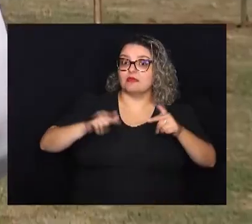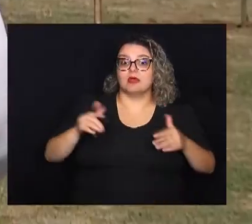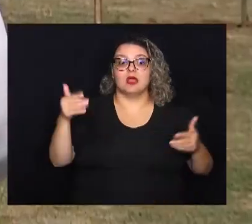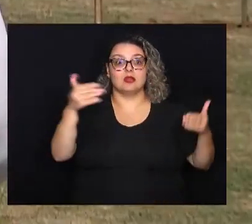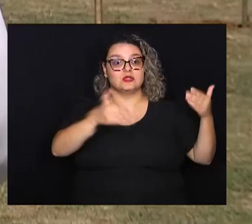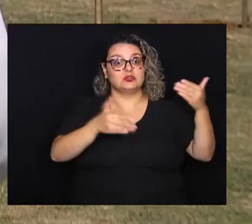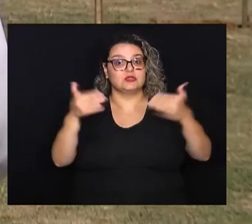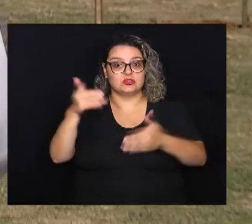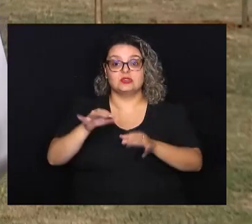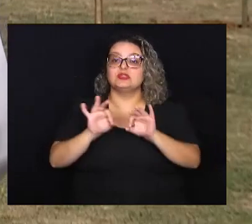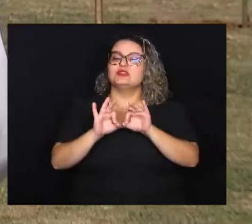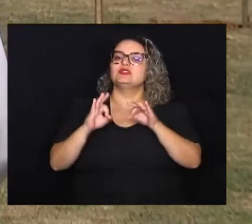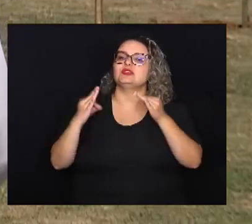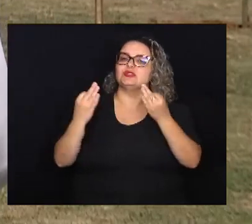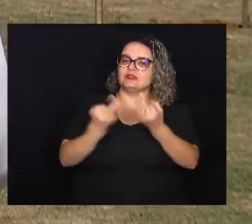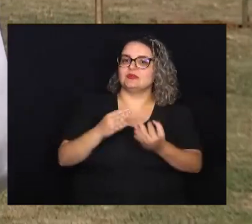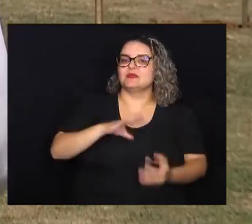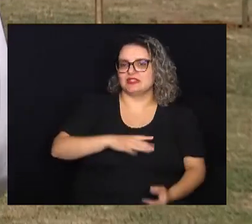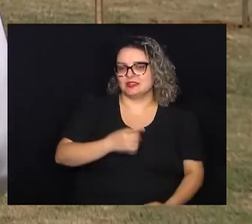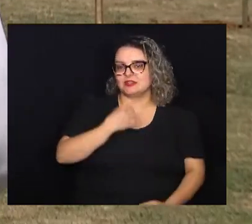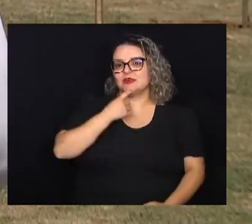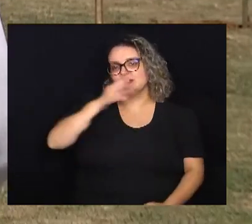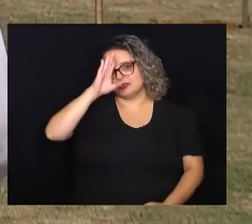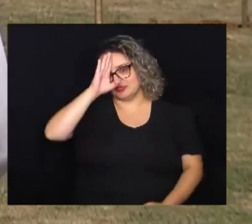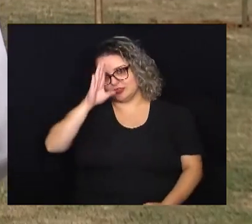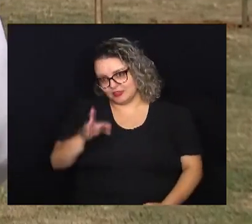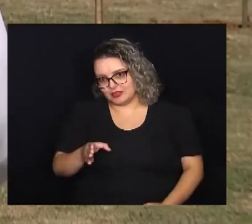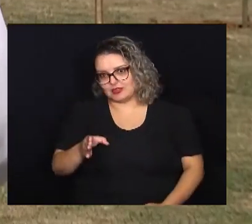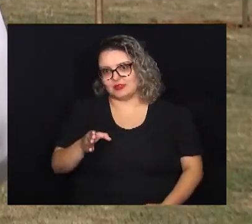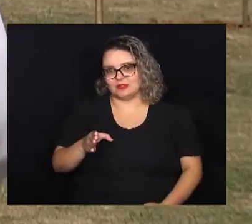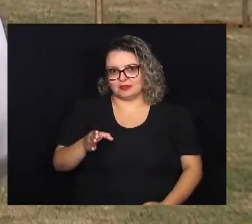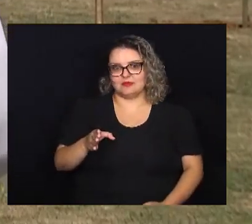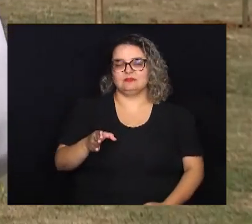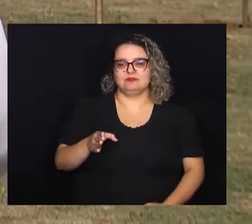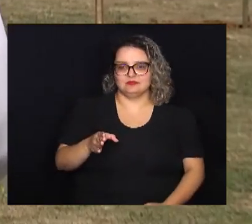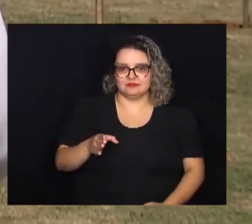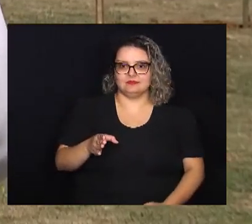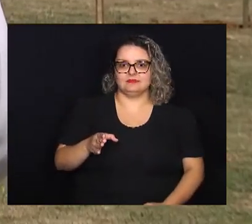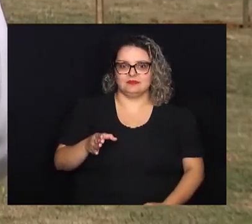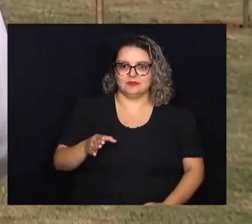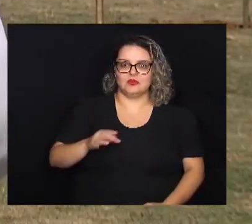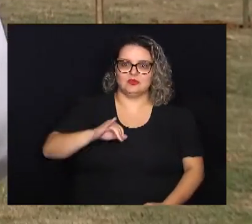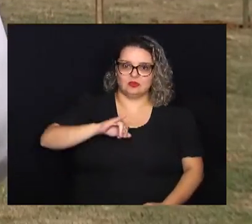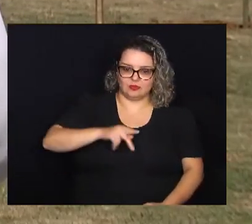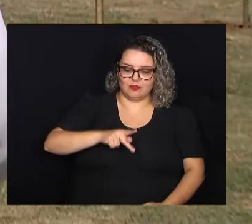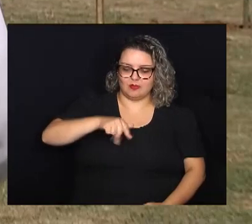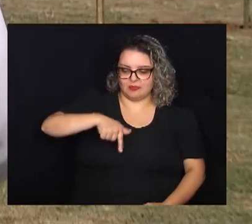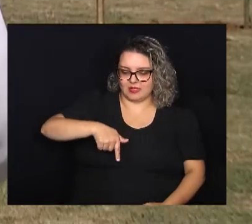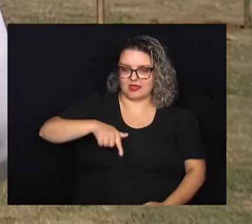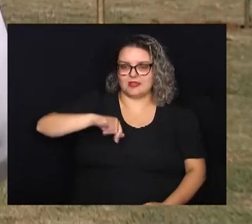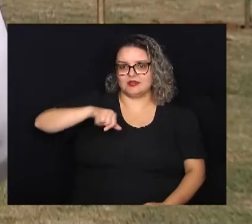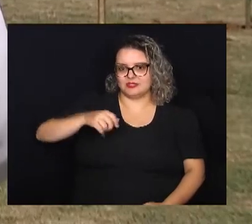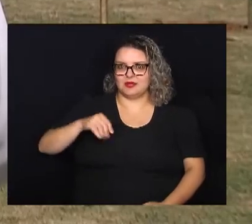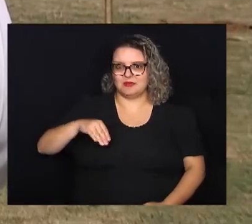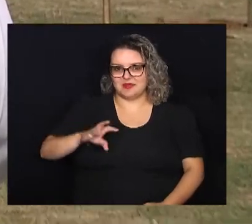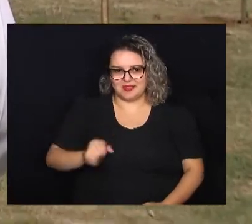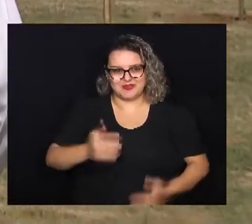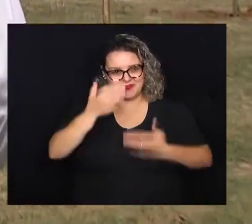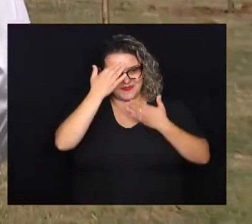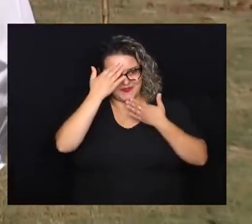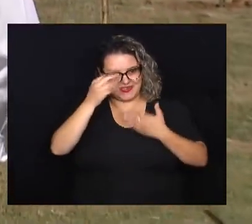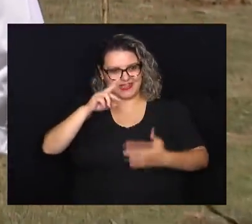da família de Campinas principalmente do Parque Jambeiro e toda a região é isso então muito obrigado